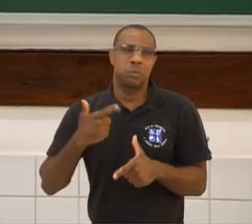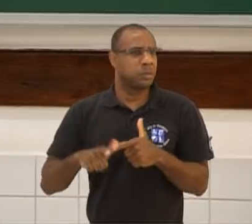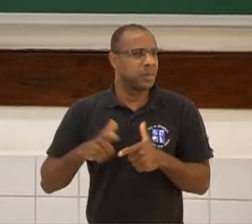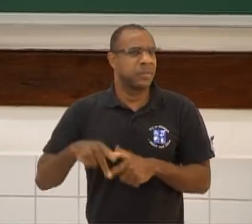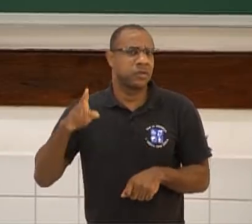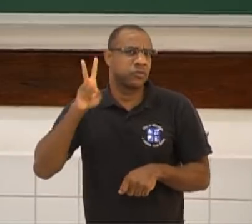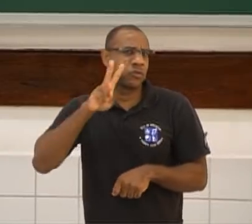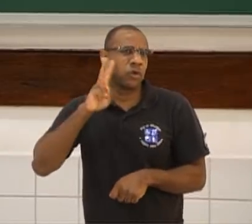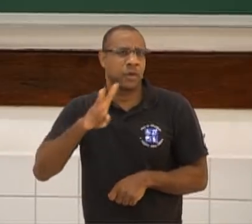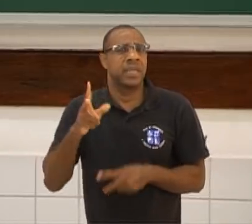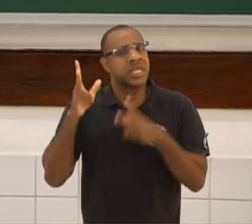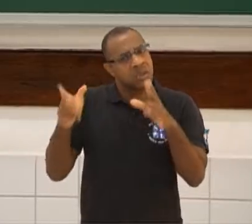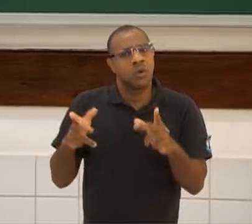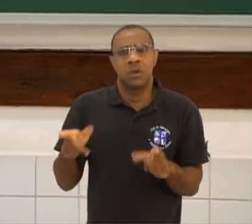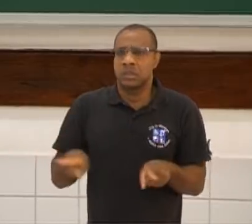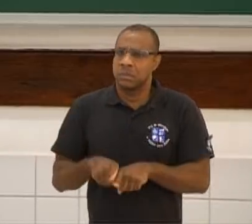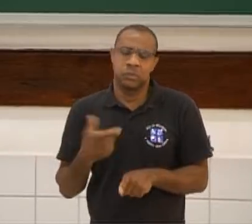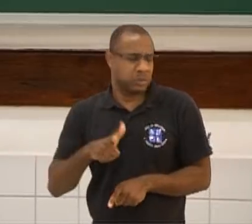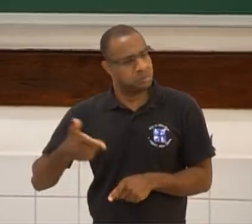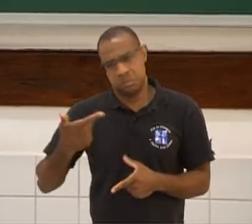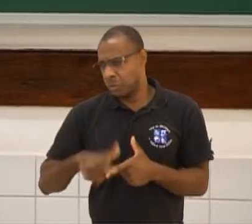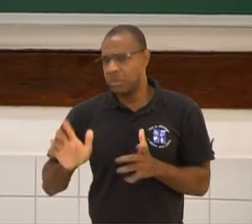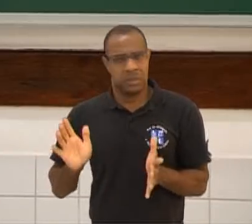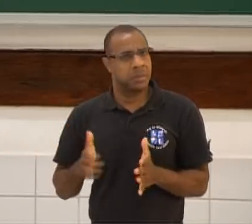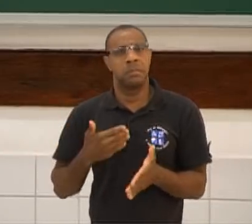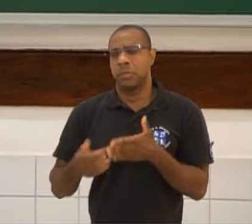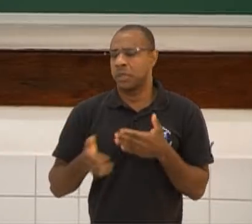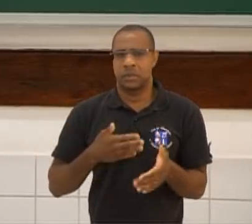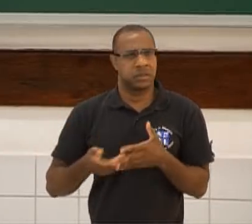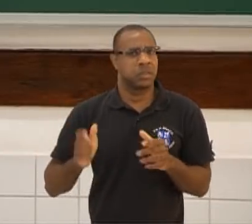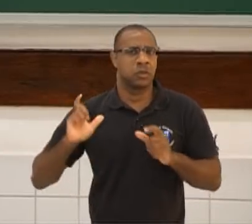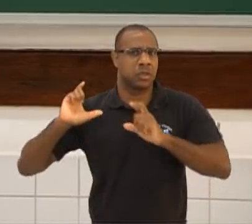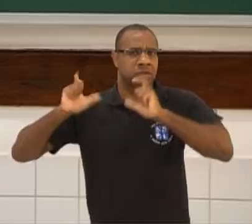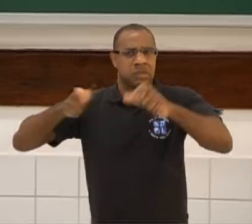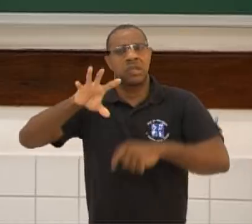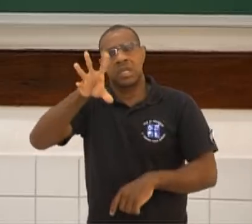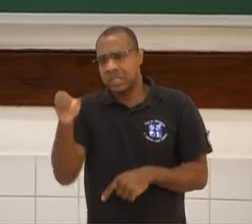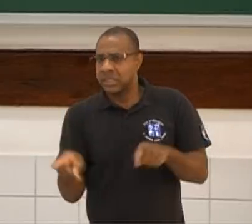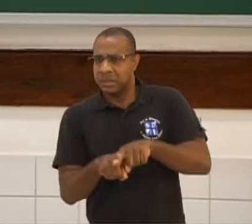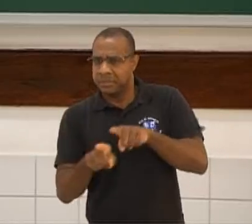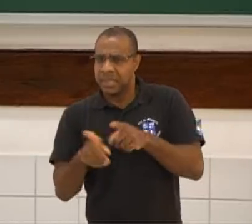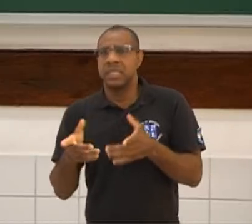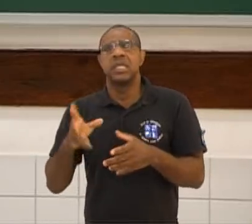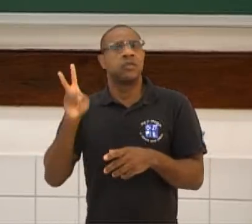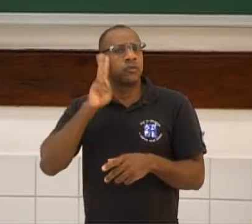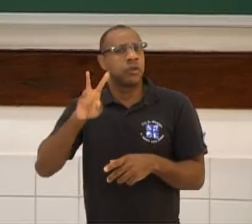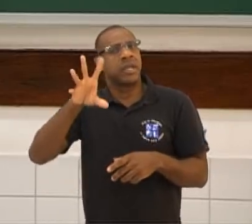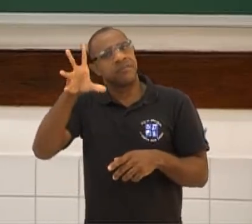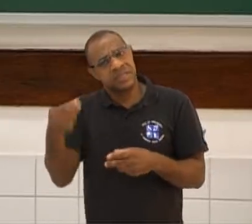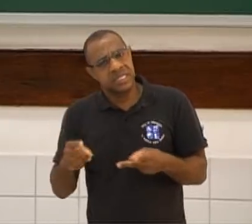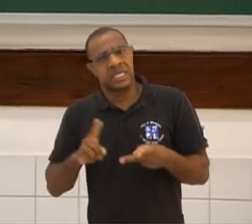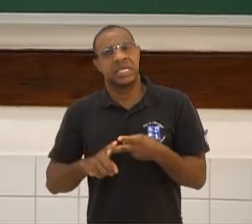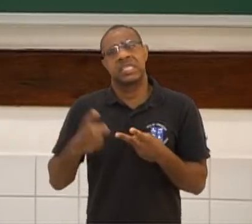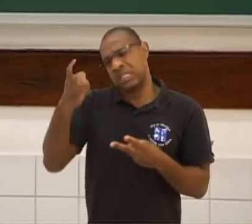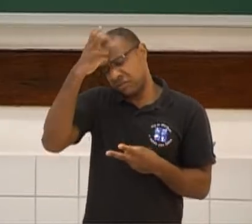história parecida com aquela do Eloy. Vocês podem fazer de qualquer tradição africana, egípcia, né,